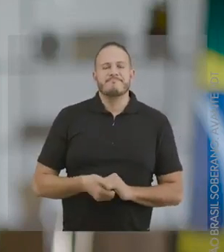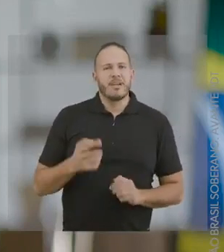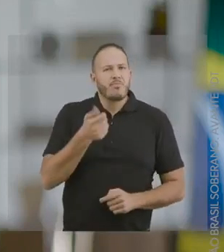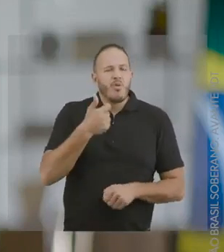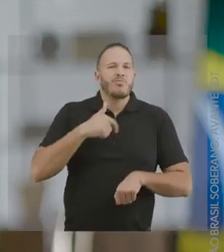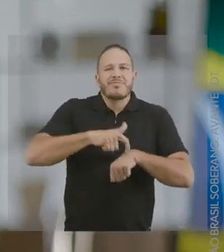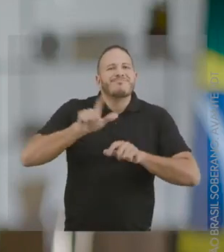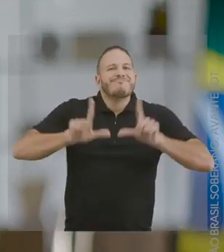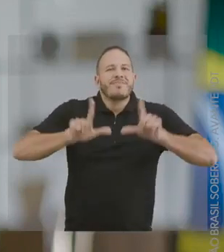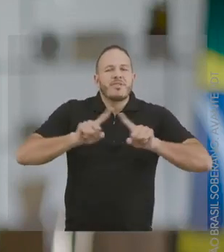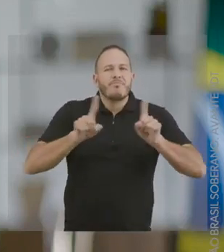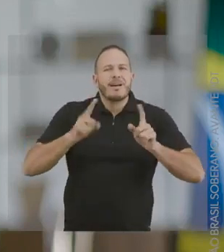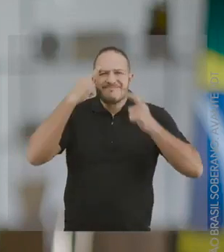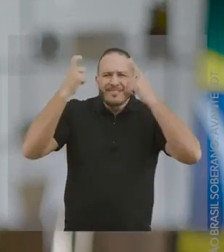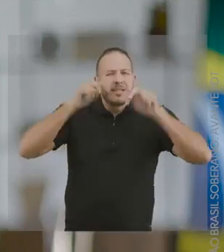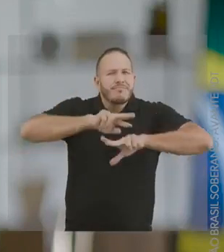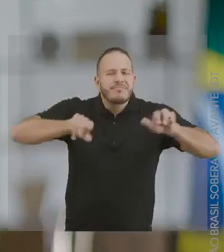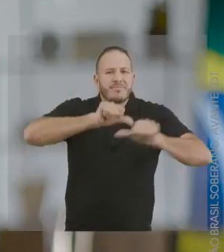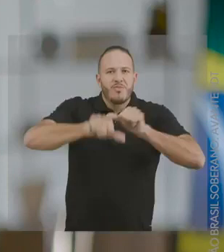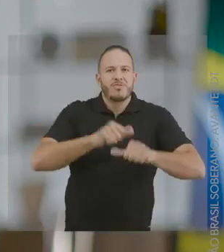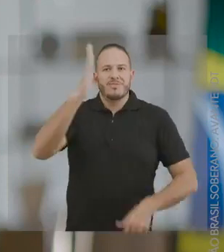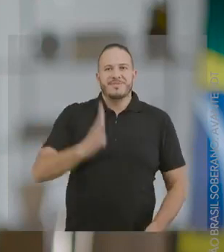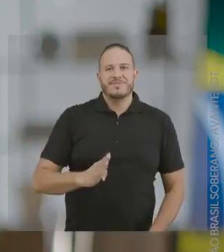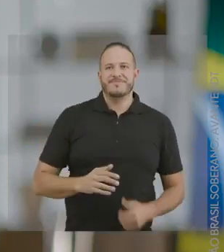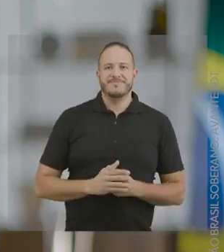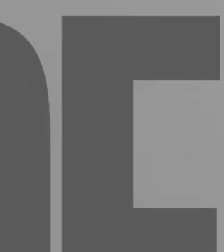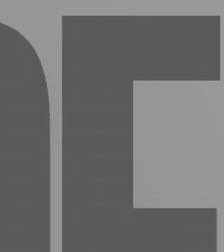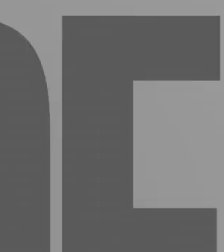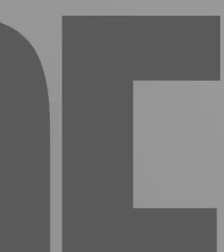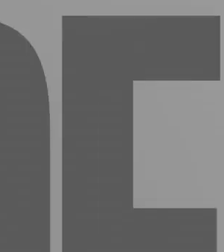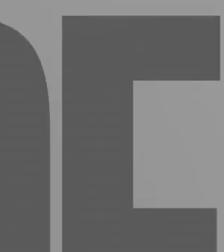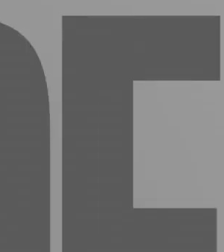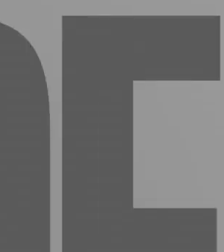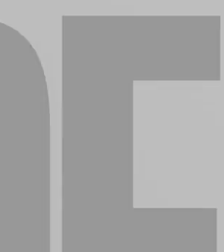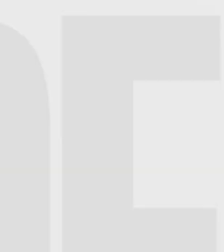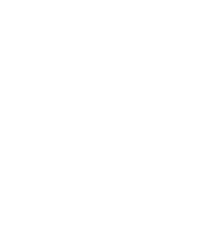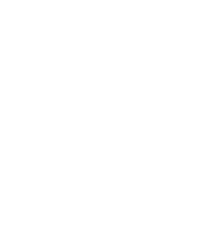br eu tenho um pouco tempo de tv mas muitas idéias para mudar o brasil